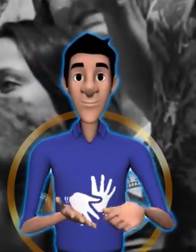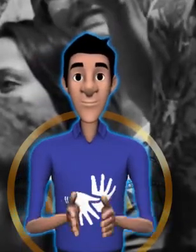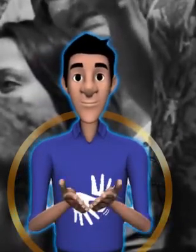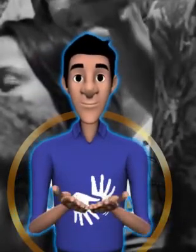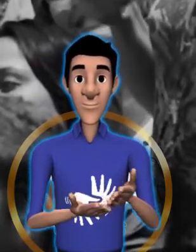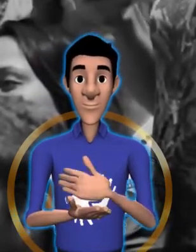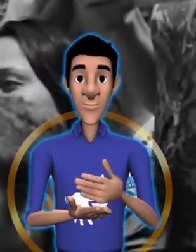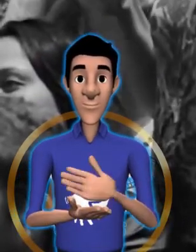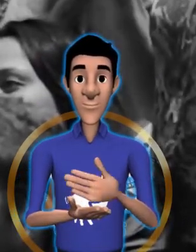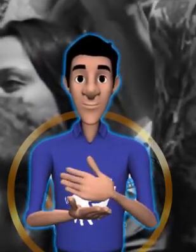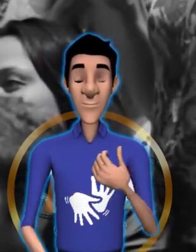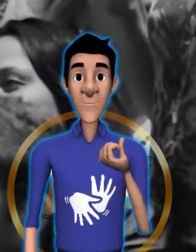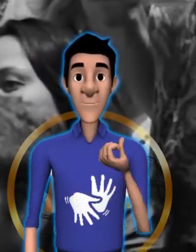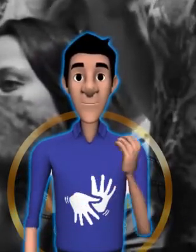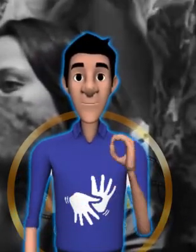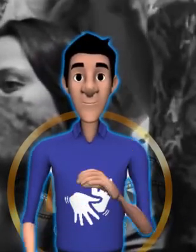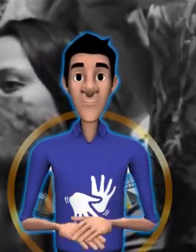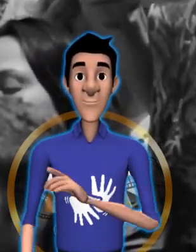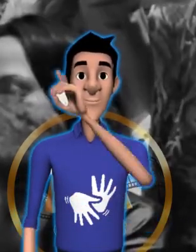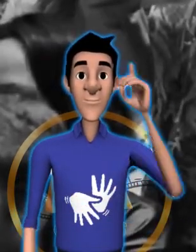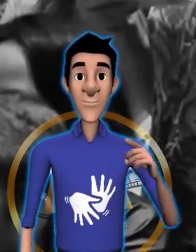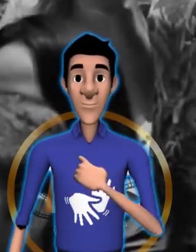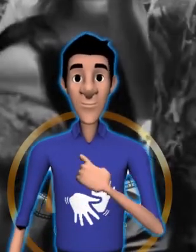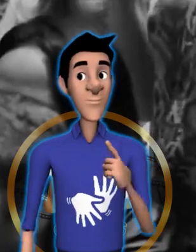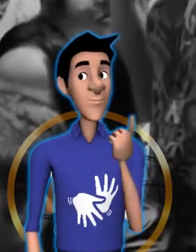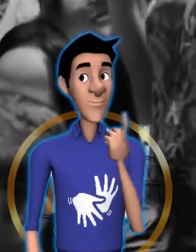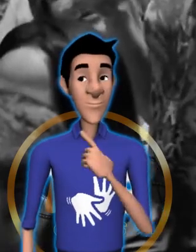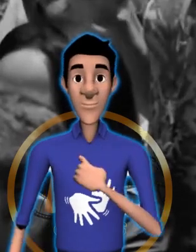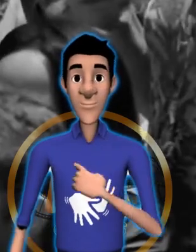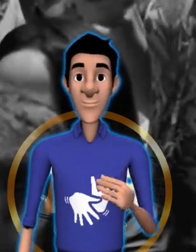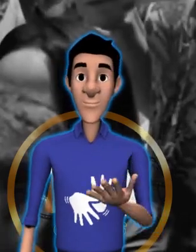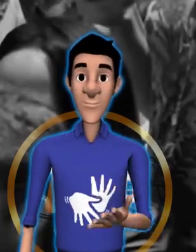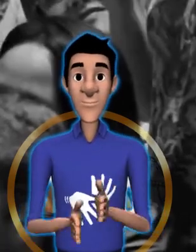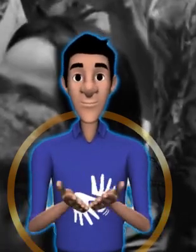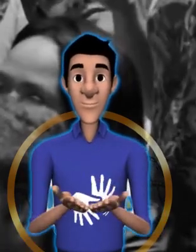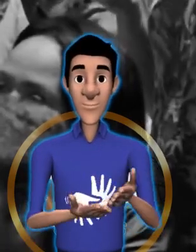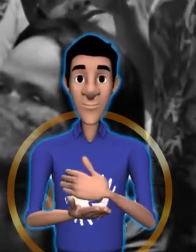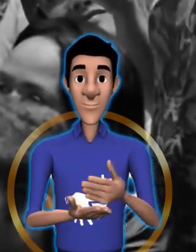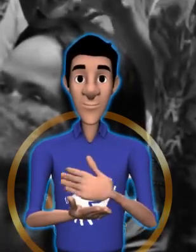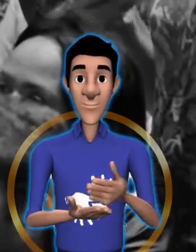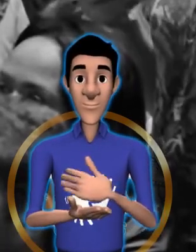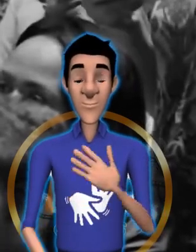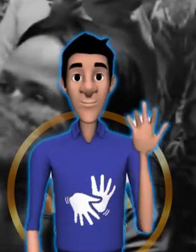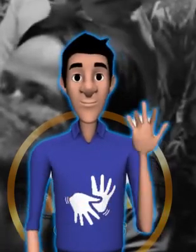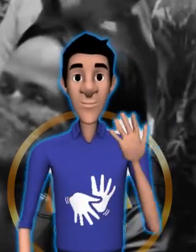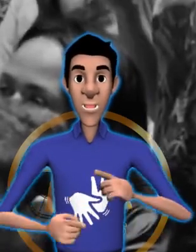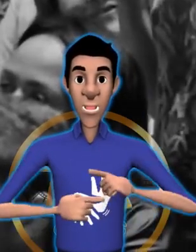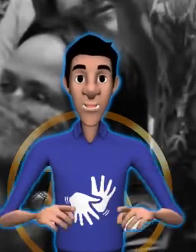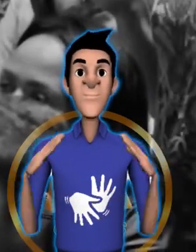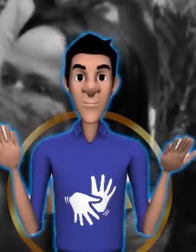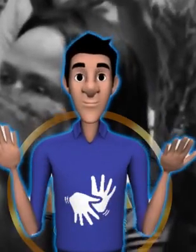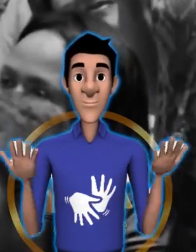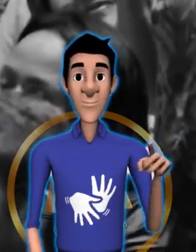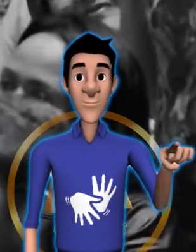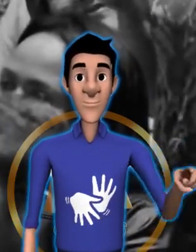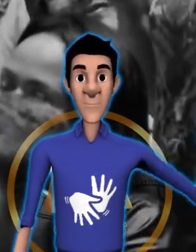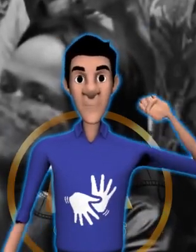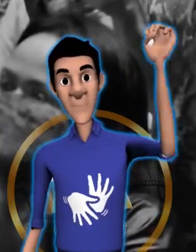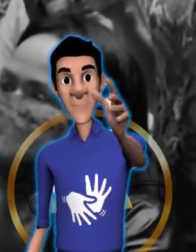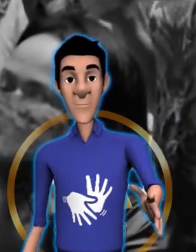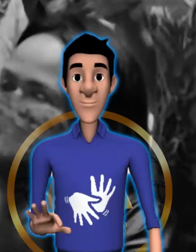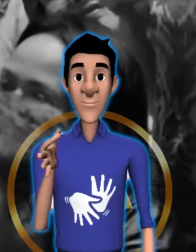todos os dias da minha vida, por mais difíceis que eles sejam, eu ia levantar da cama e eu ia fazer dele um Uau. dia bom.